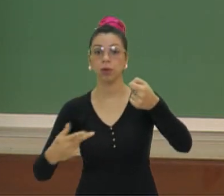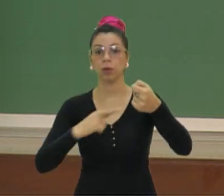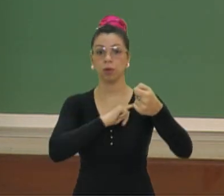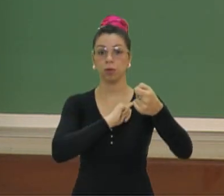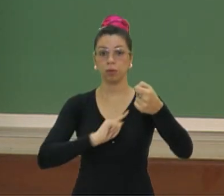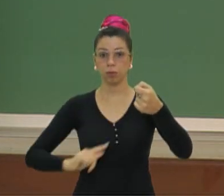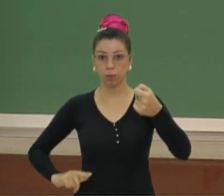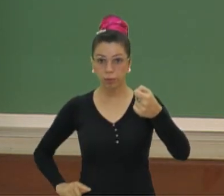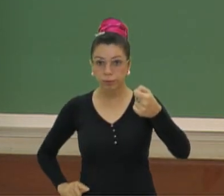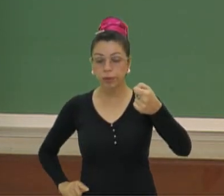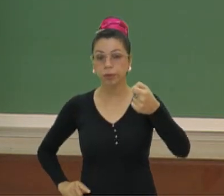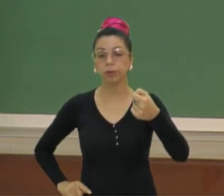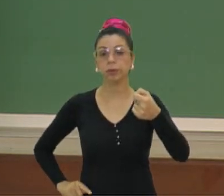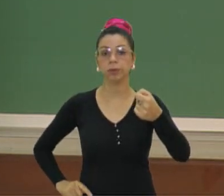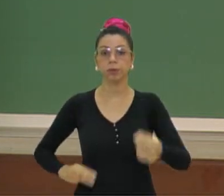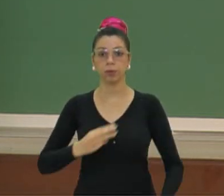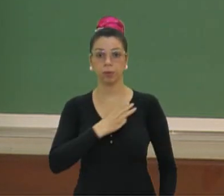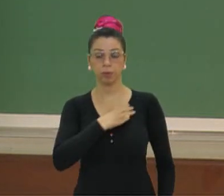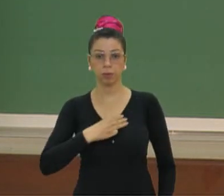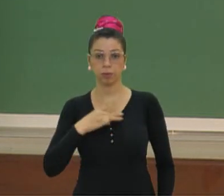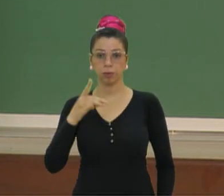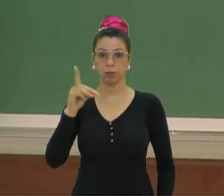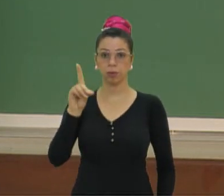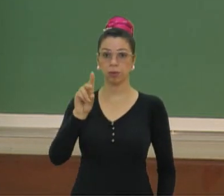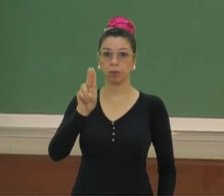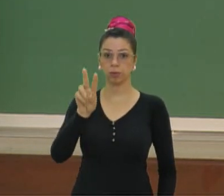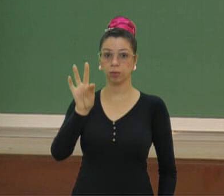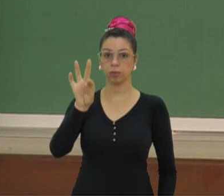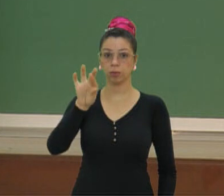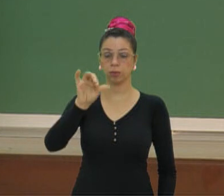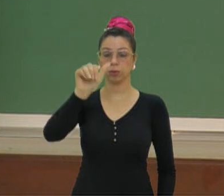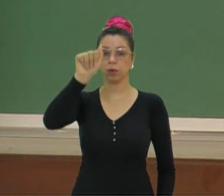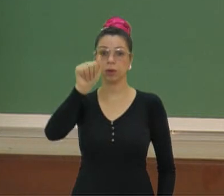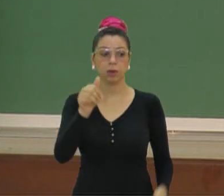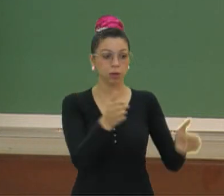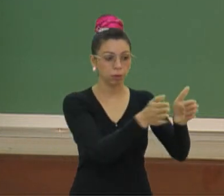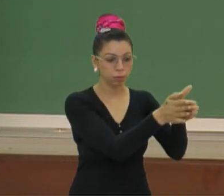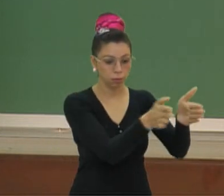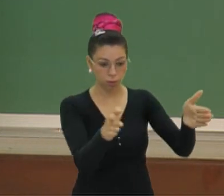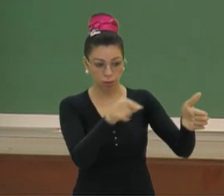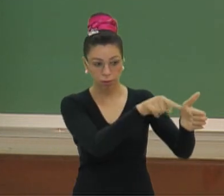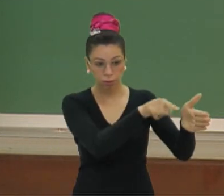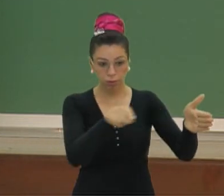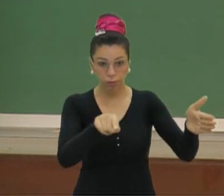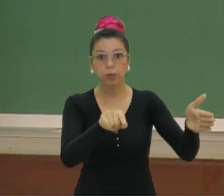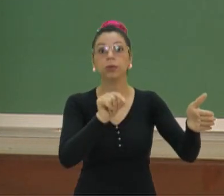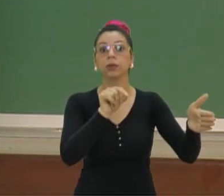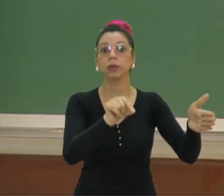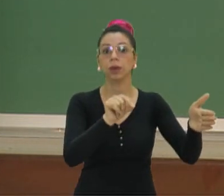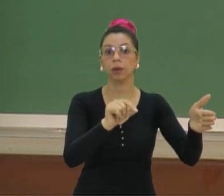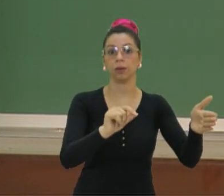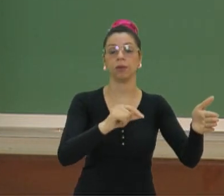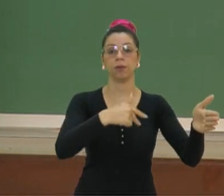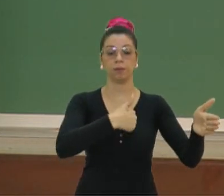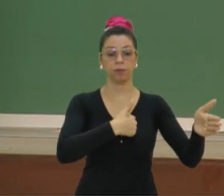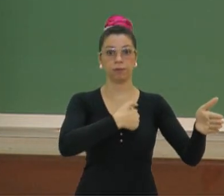Dutra, não se esqueça que estamos saindo do governo do Vargas. Então nós retornamos a nossa linha do tempo